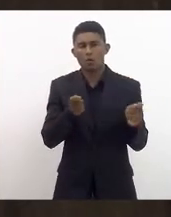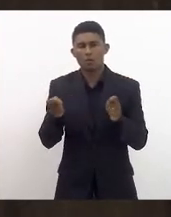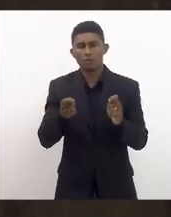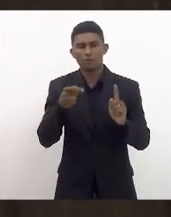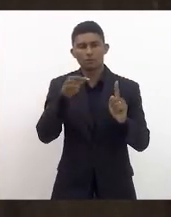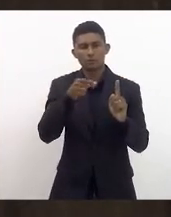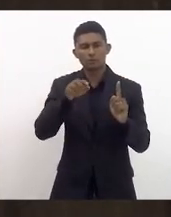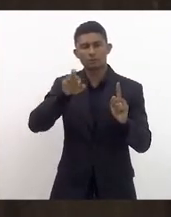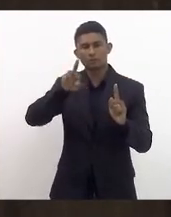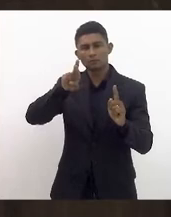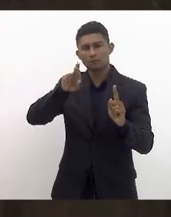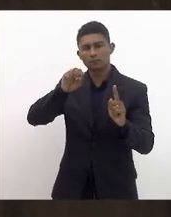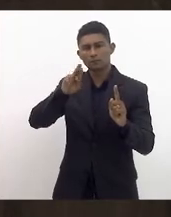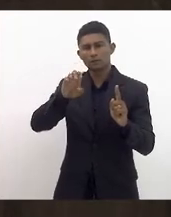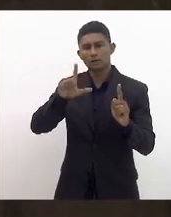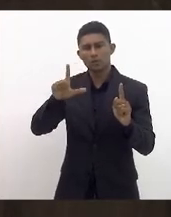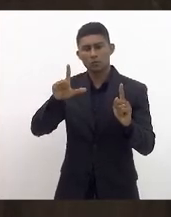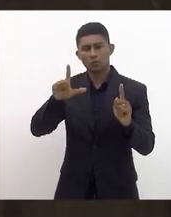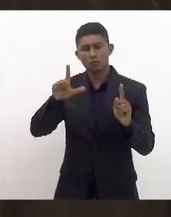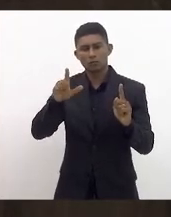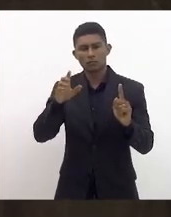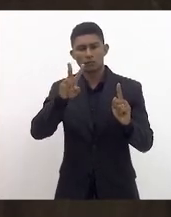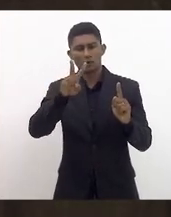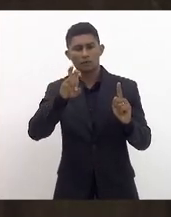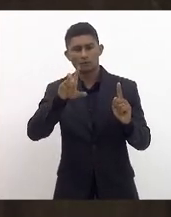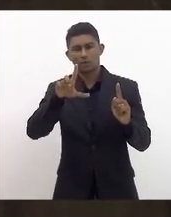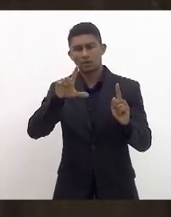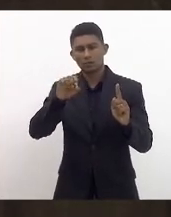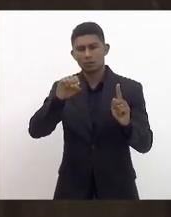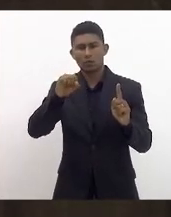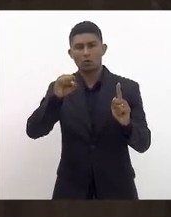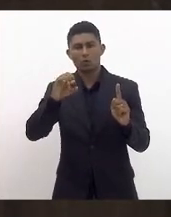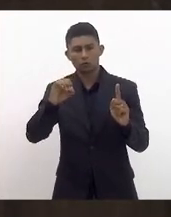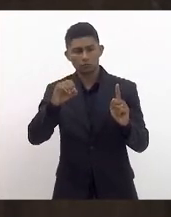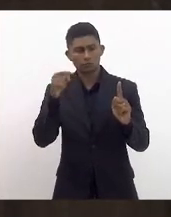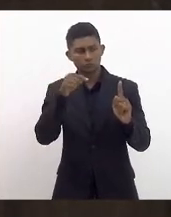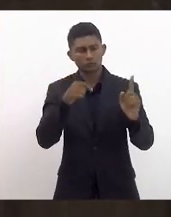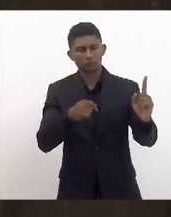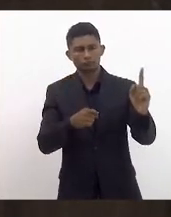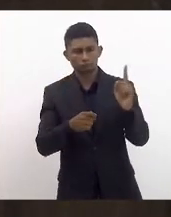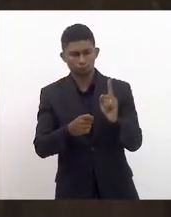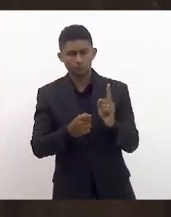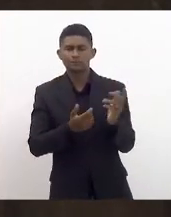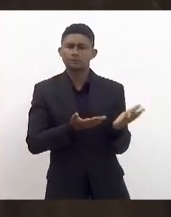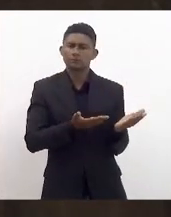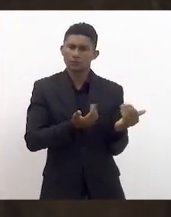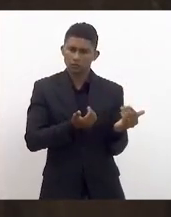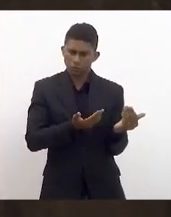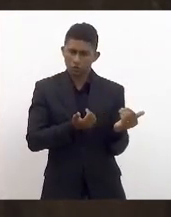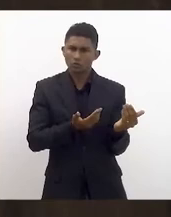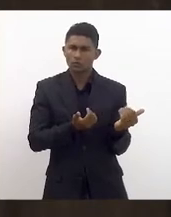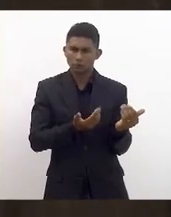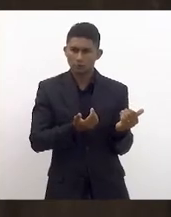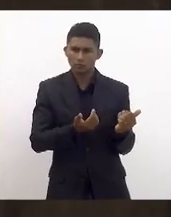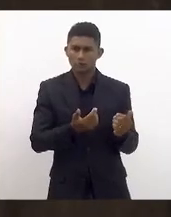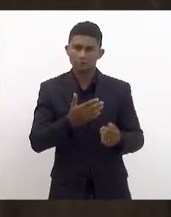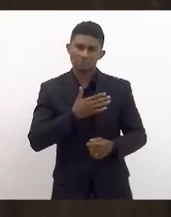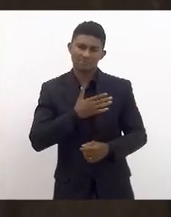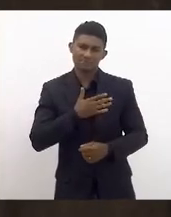Qual é o sobrenome? Veloso. Raul Veloso. Raul Veloso. Um jovem da minha